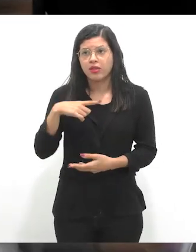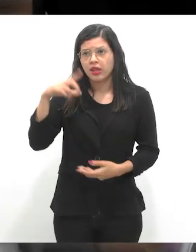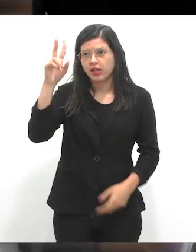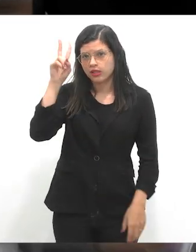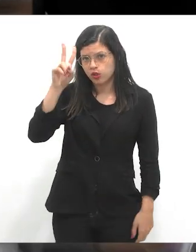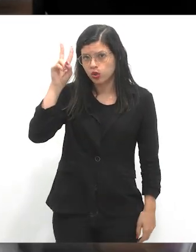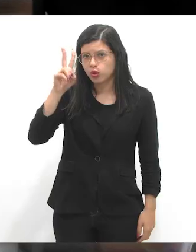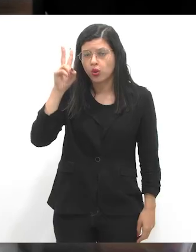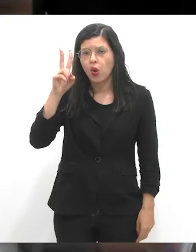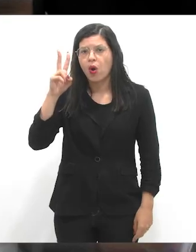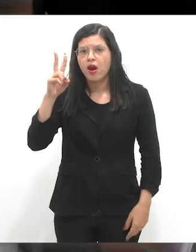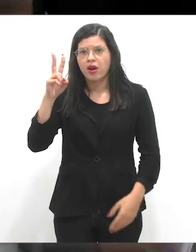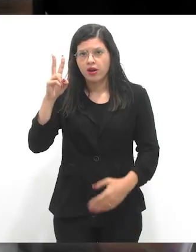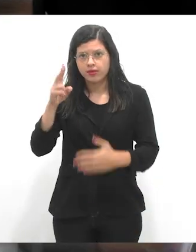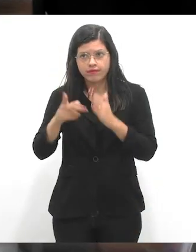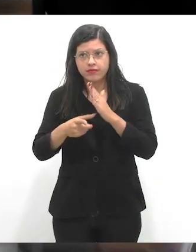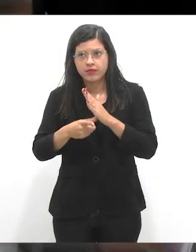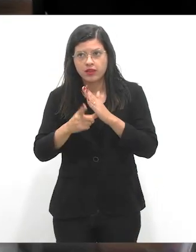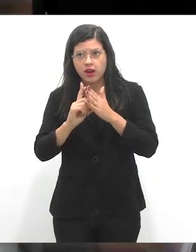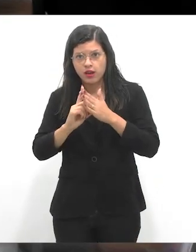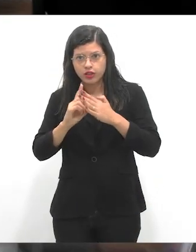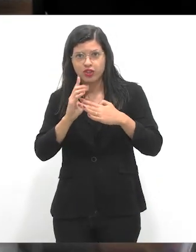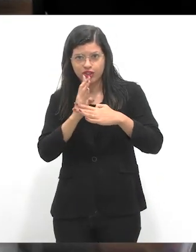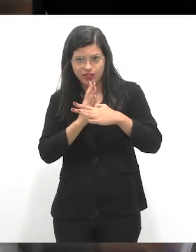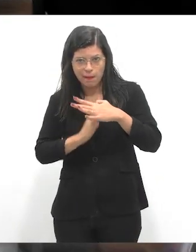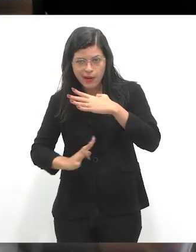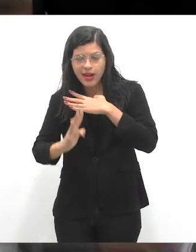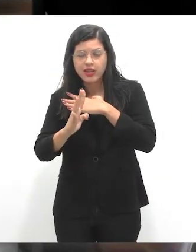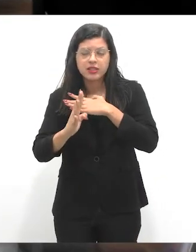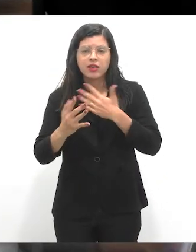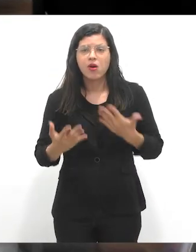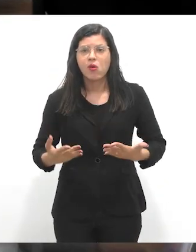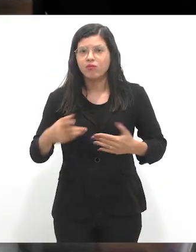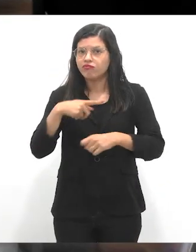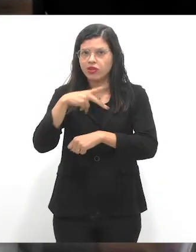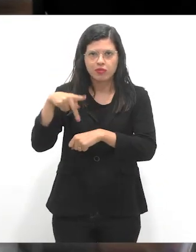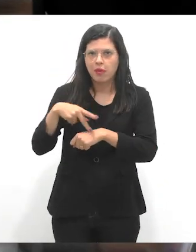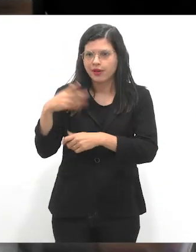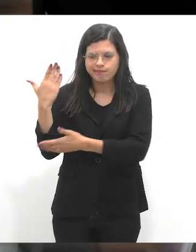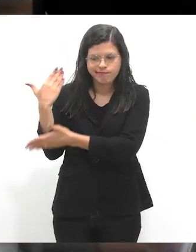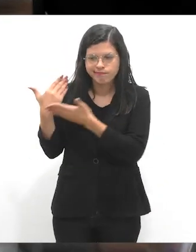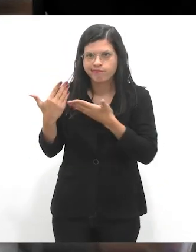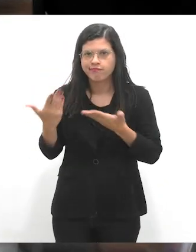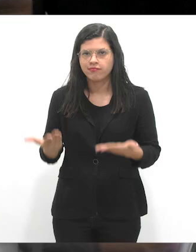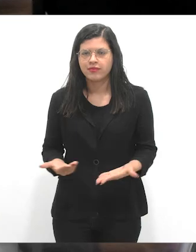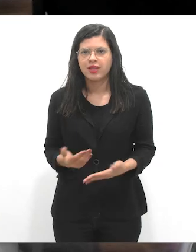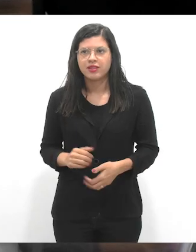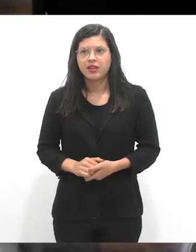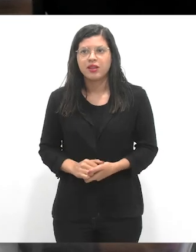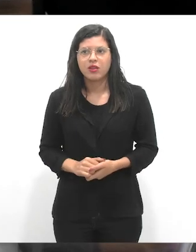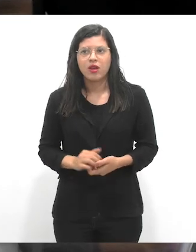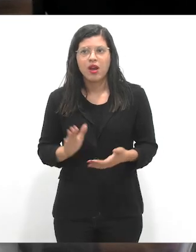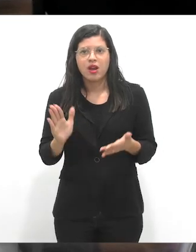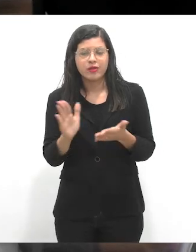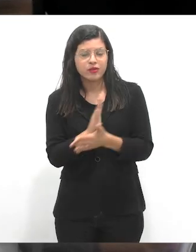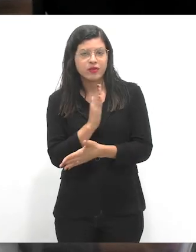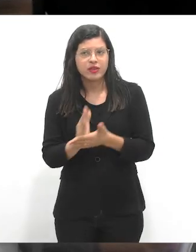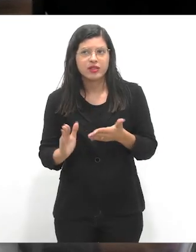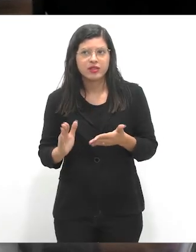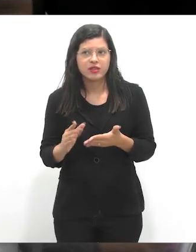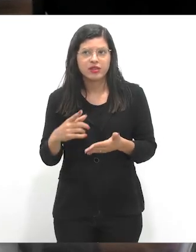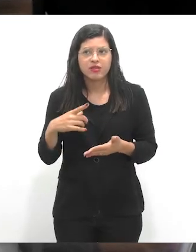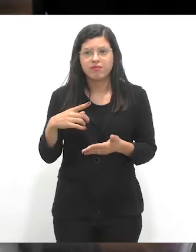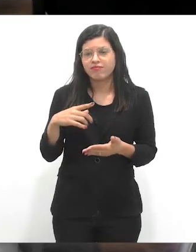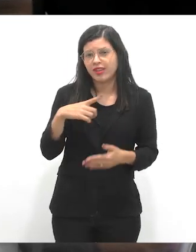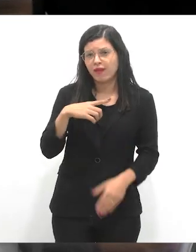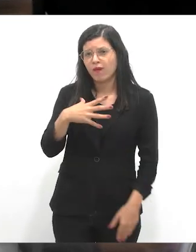carrega aquele peso desde a sua migração, desde o seu país de origem. E aí, muitas vezes, elas podem ter